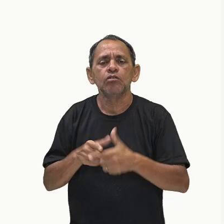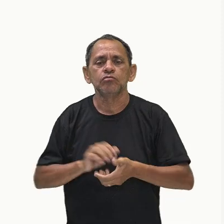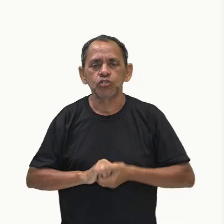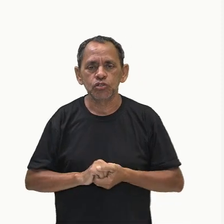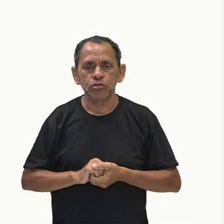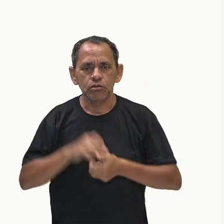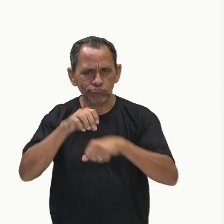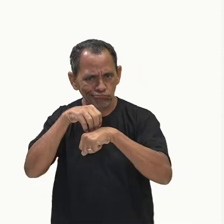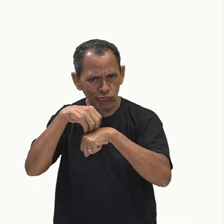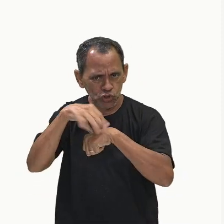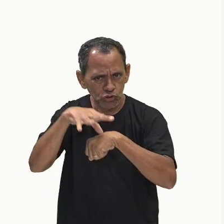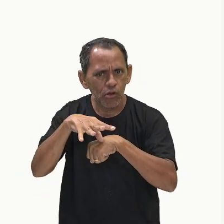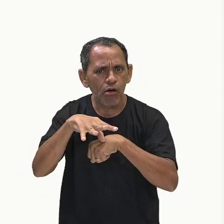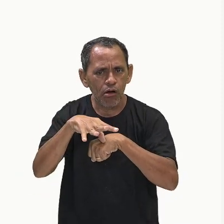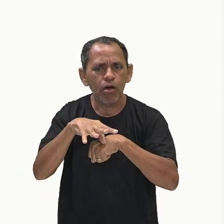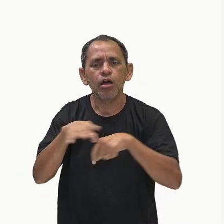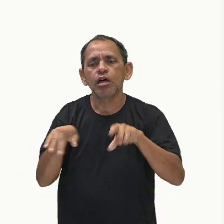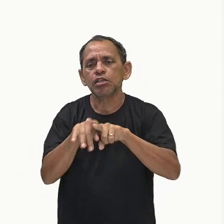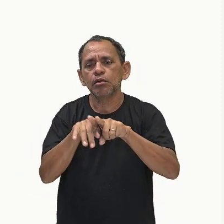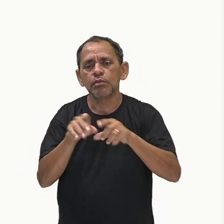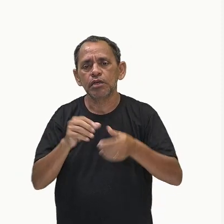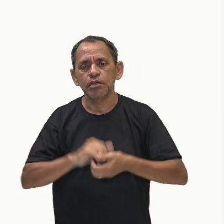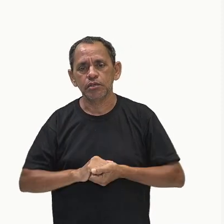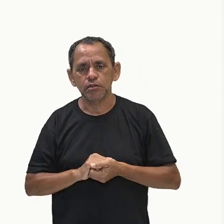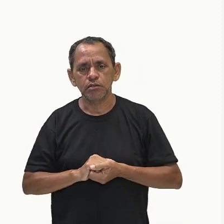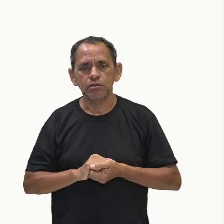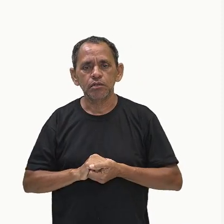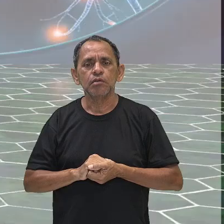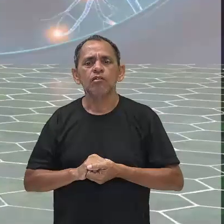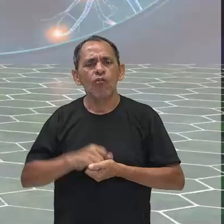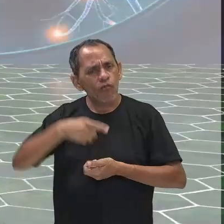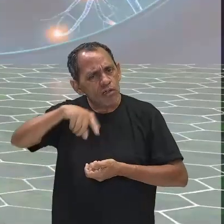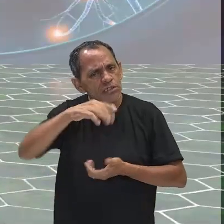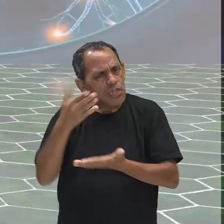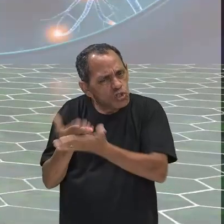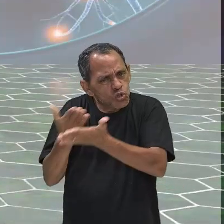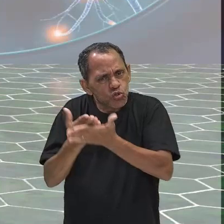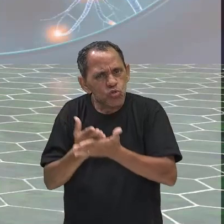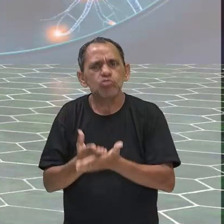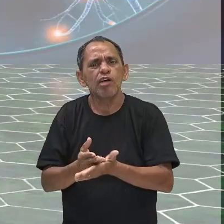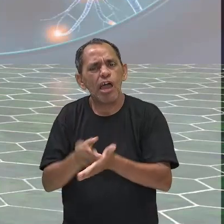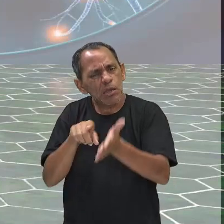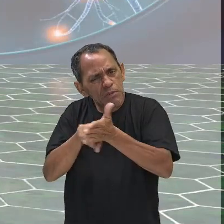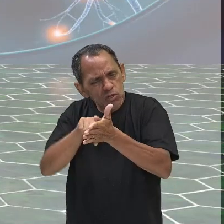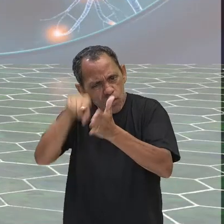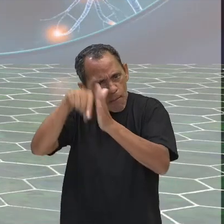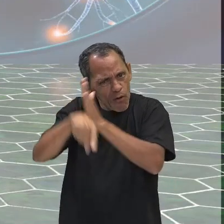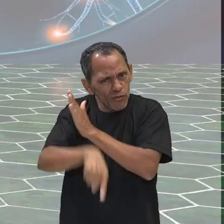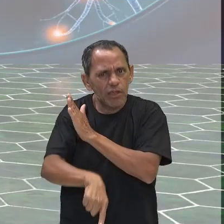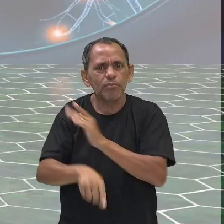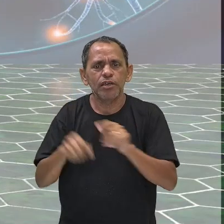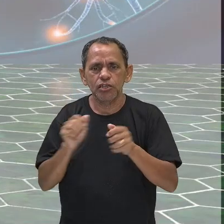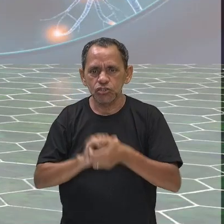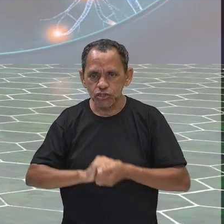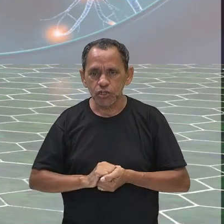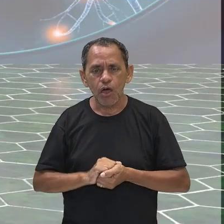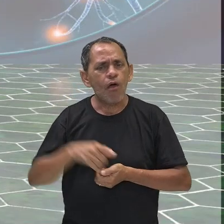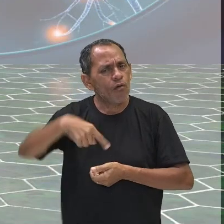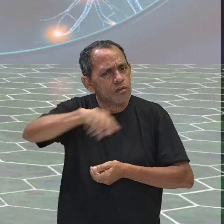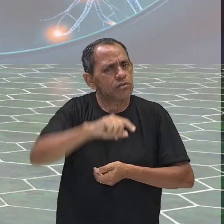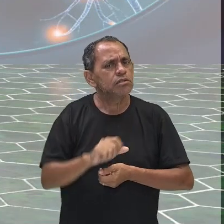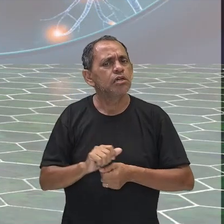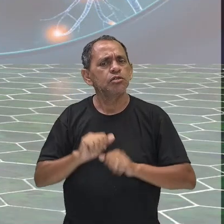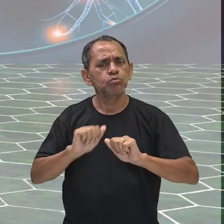vocês aquela recomendação, como estudantes aplicados que são, para que vocês possam revisitar